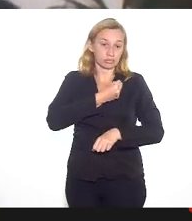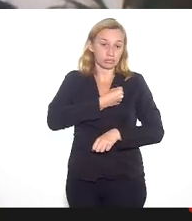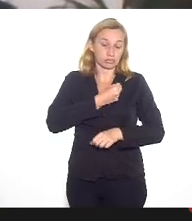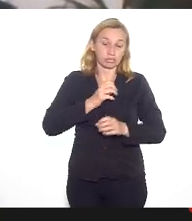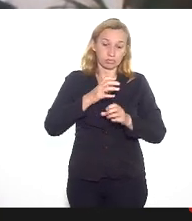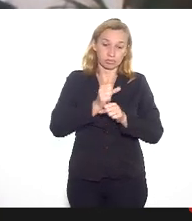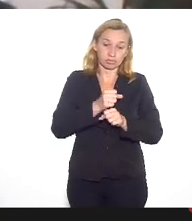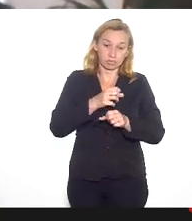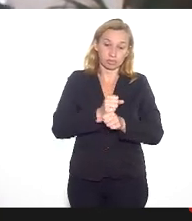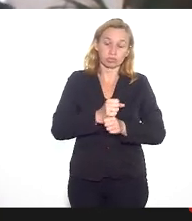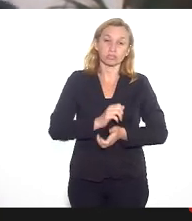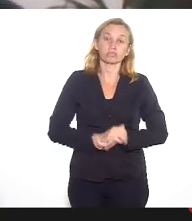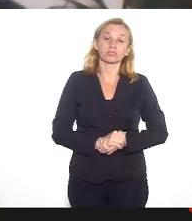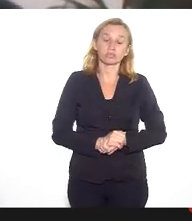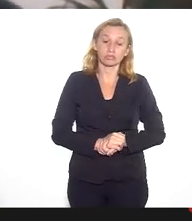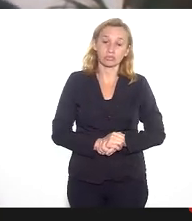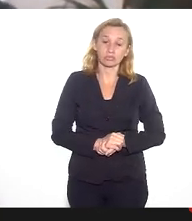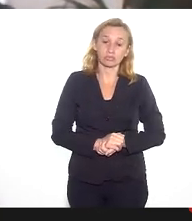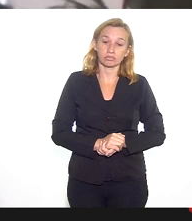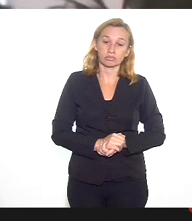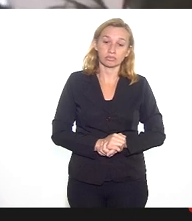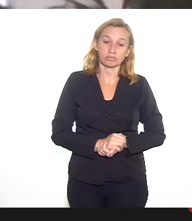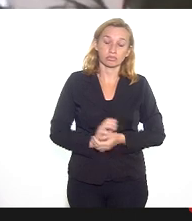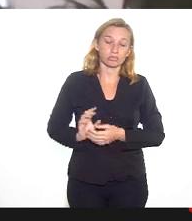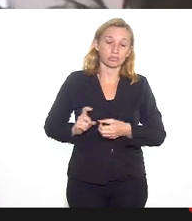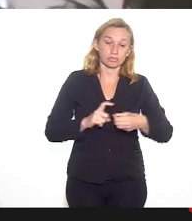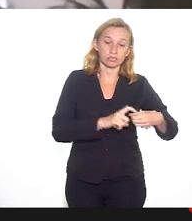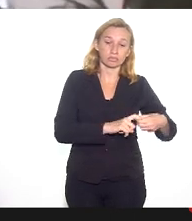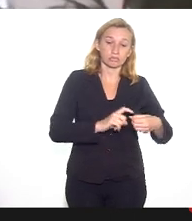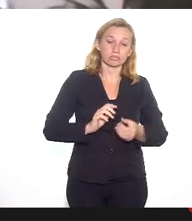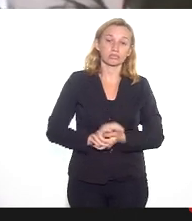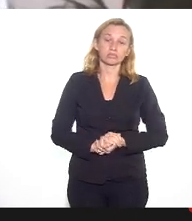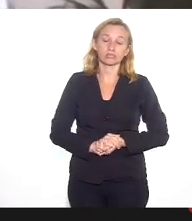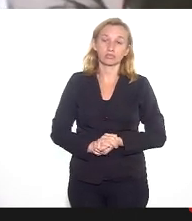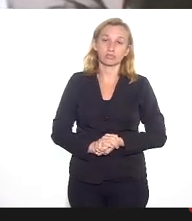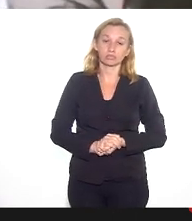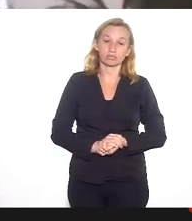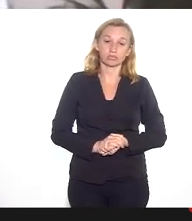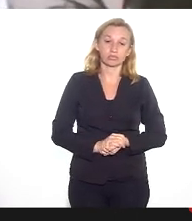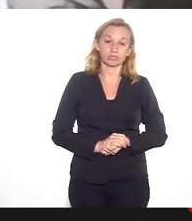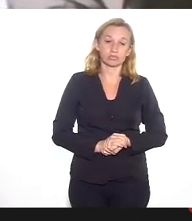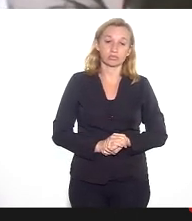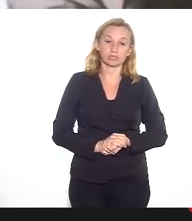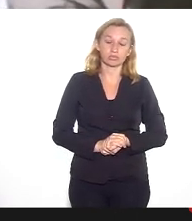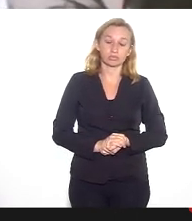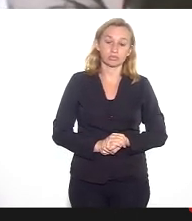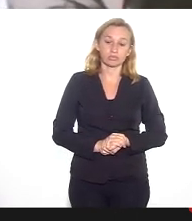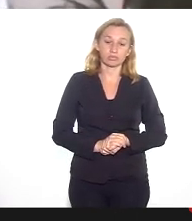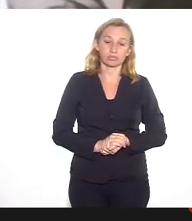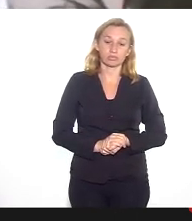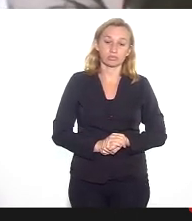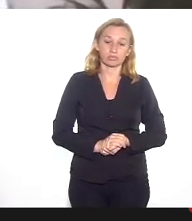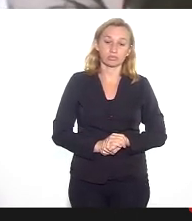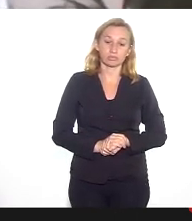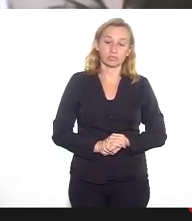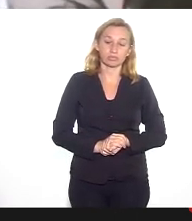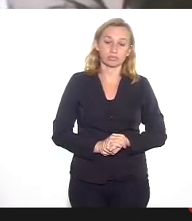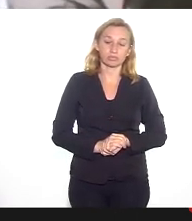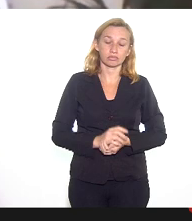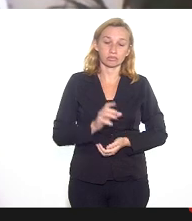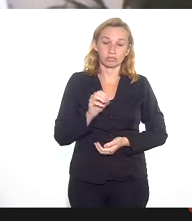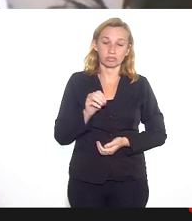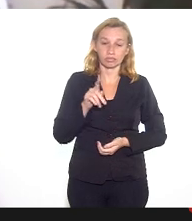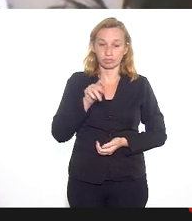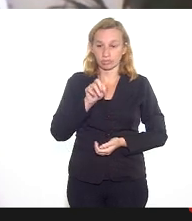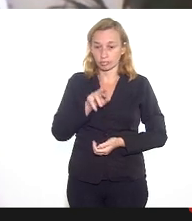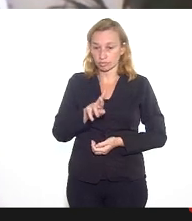cálculo tenham um ônus vinculado a um ônus da tarefa vinculado ao operador. Tá bom? Olha